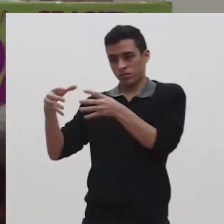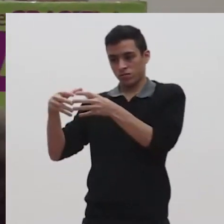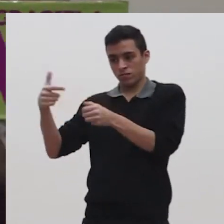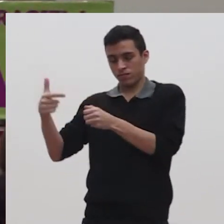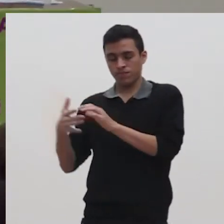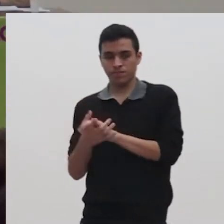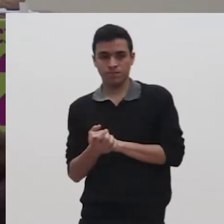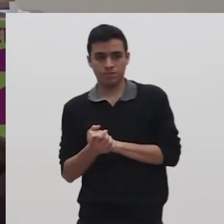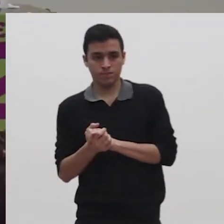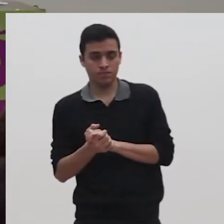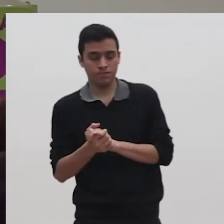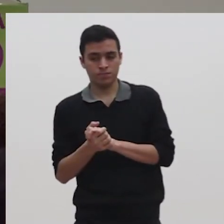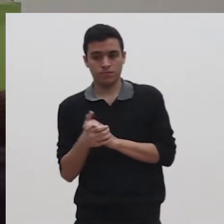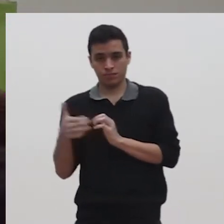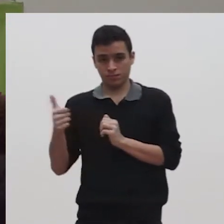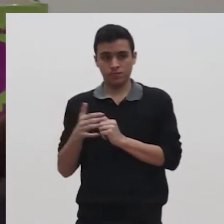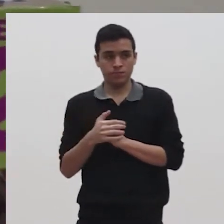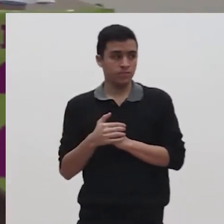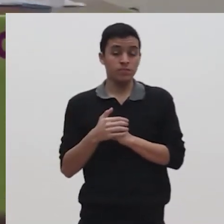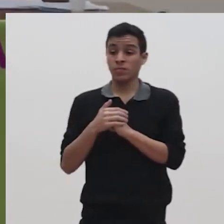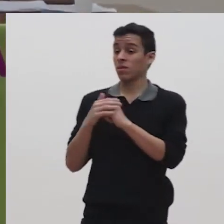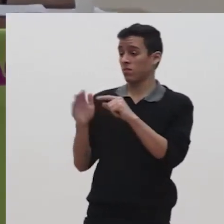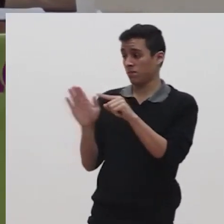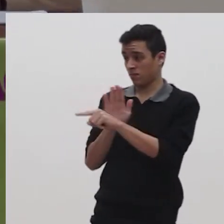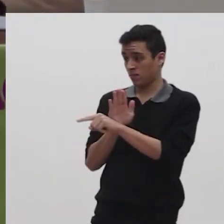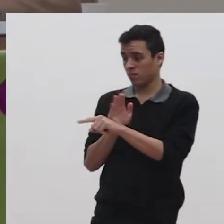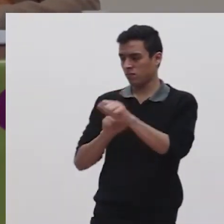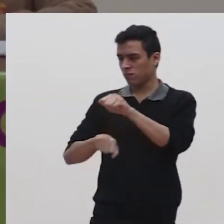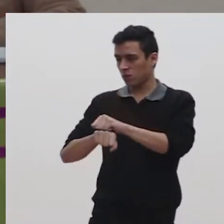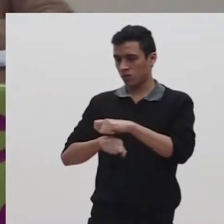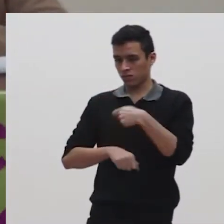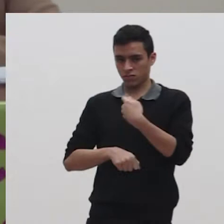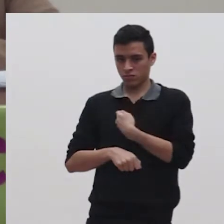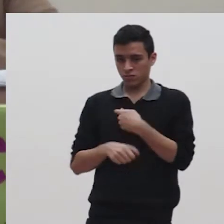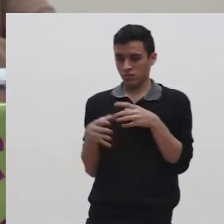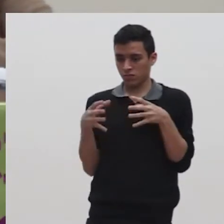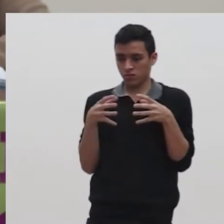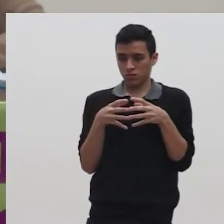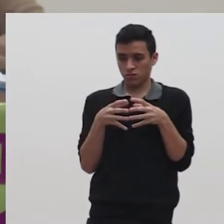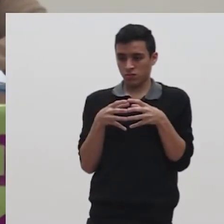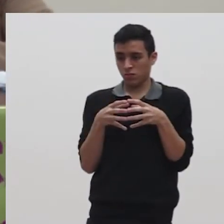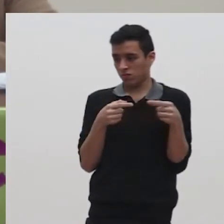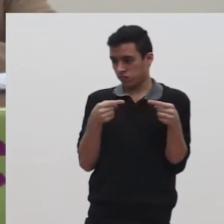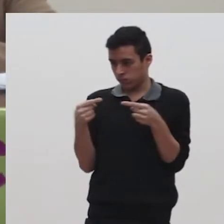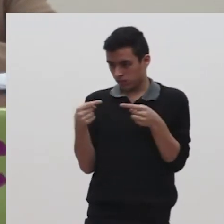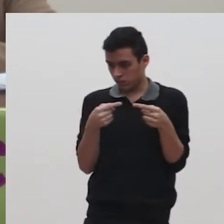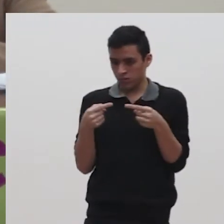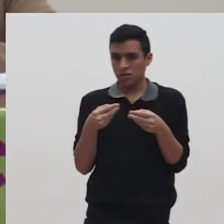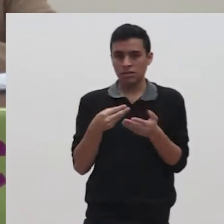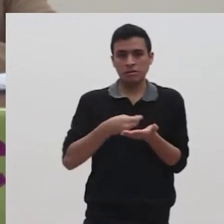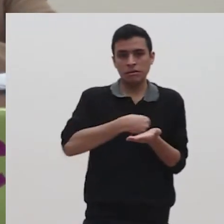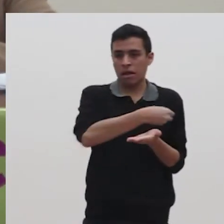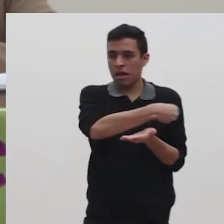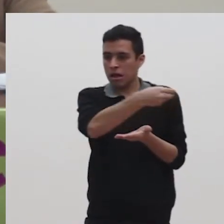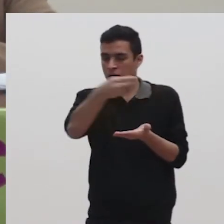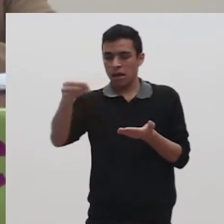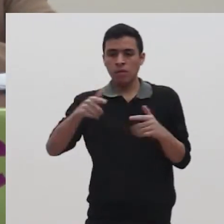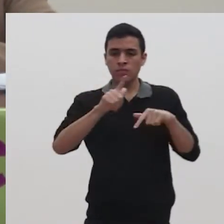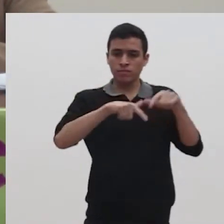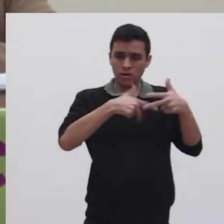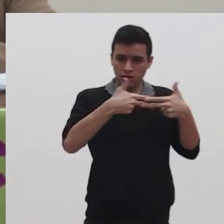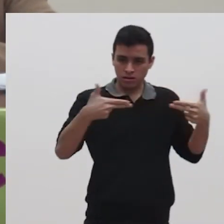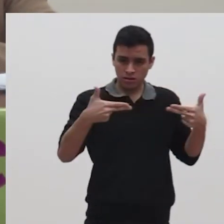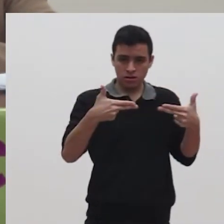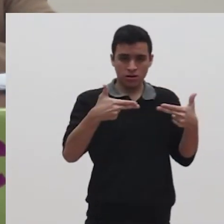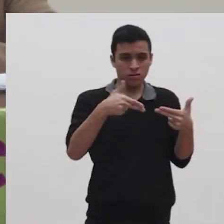minha pergunta é muito concreta. A chapa adversária estava distribuindo aqui um material